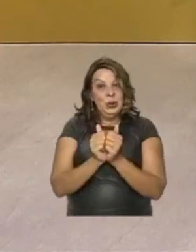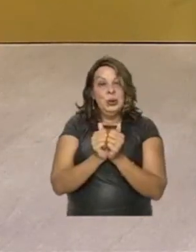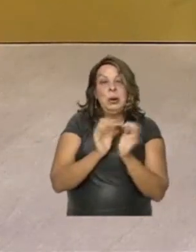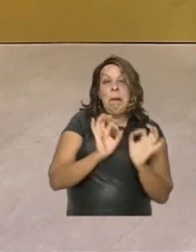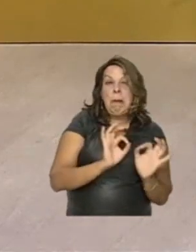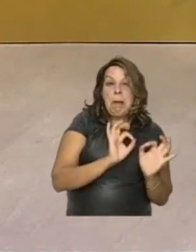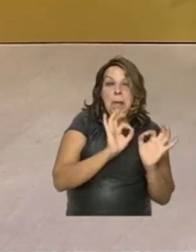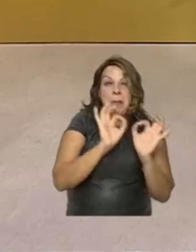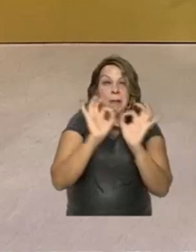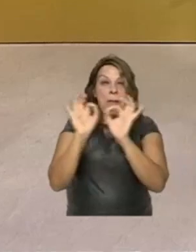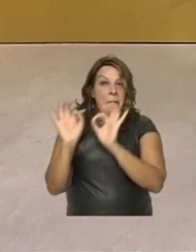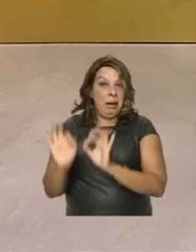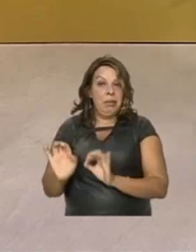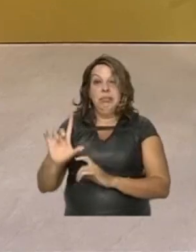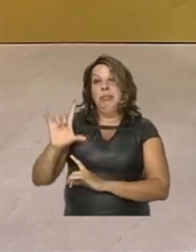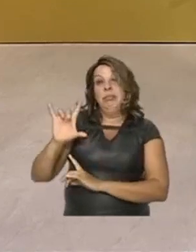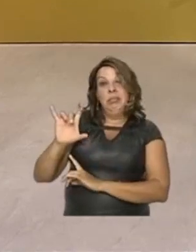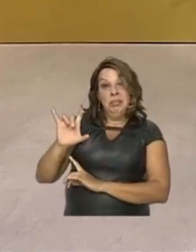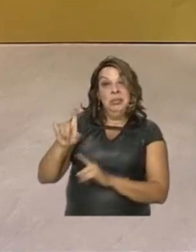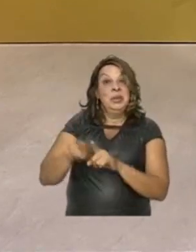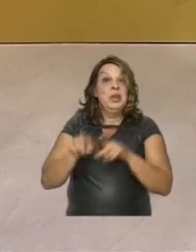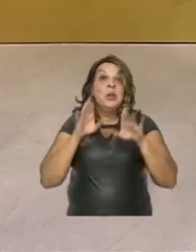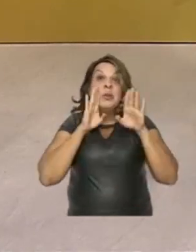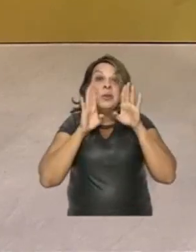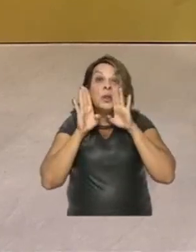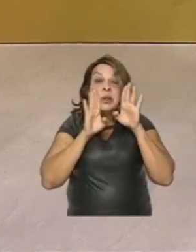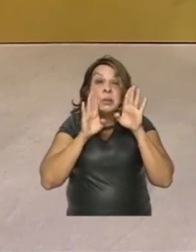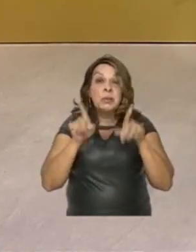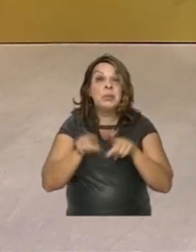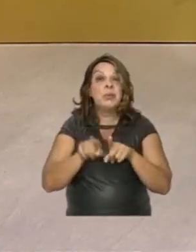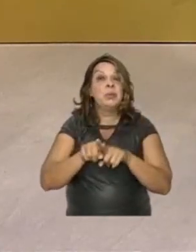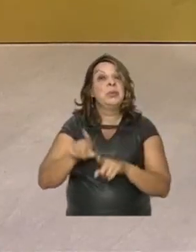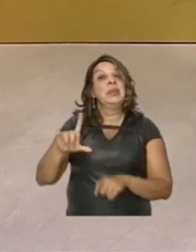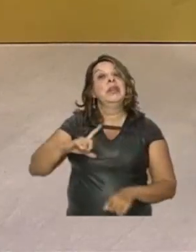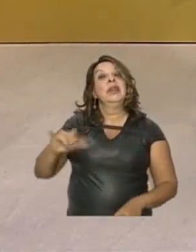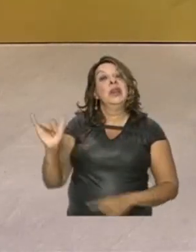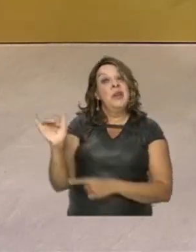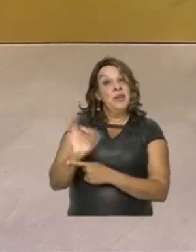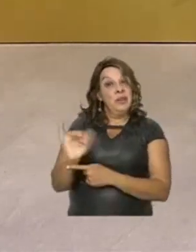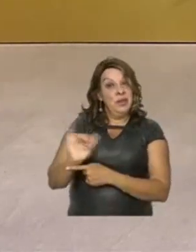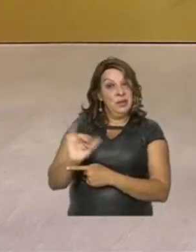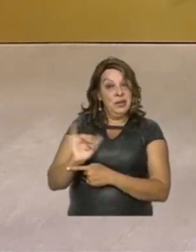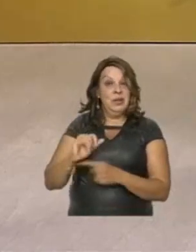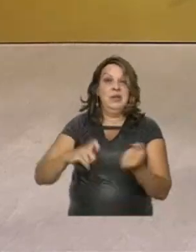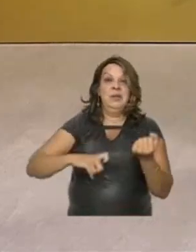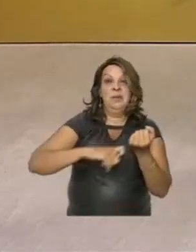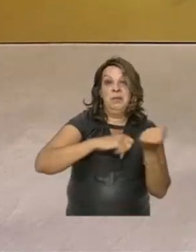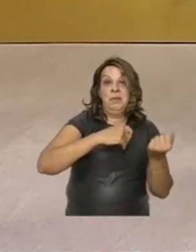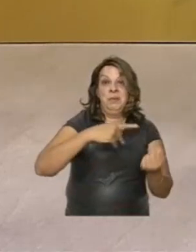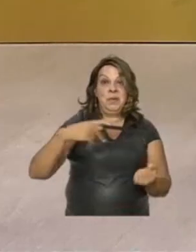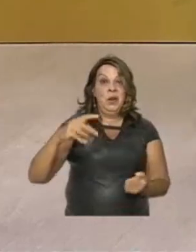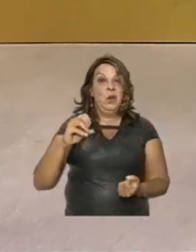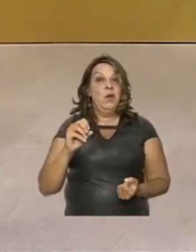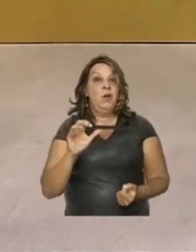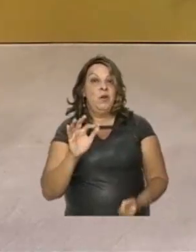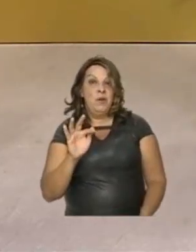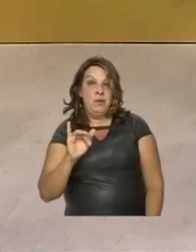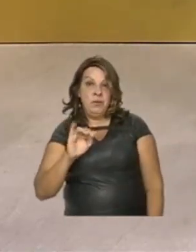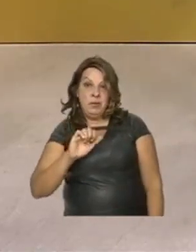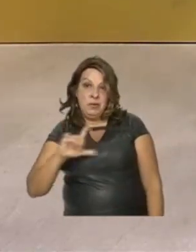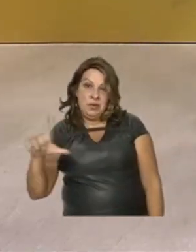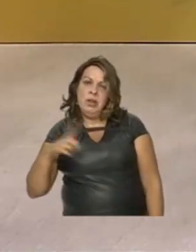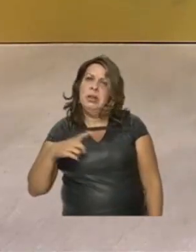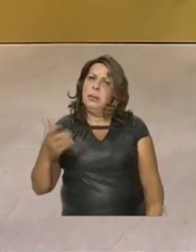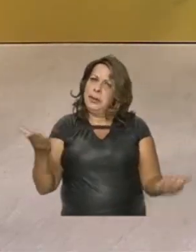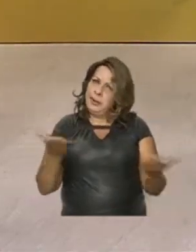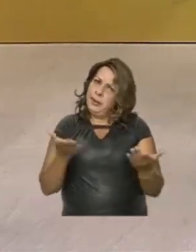lá também, pelo Instagram, Facebook, YouTube, Caju Cap Oficial. Ótimo dia também para quem nos assiste aqui